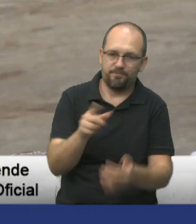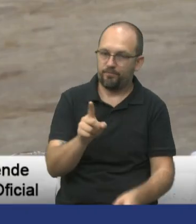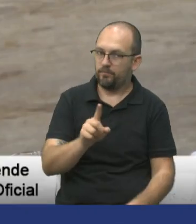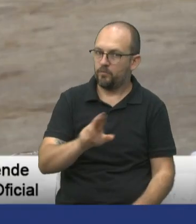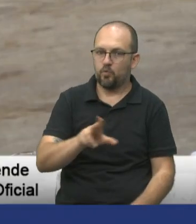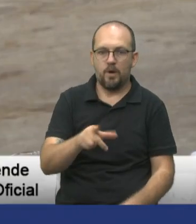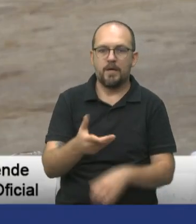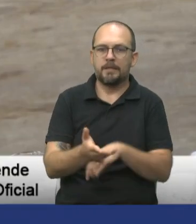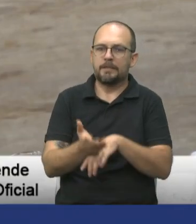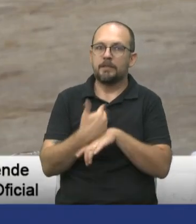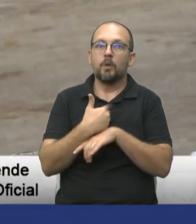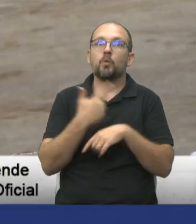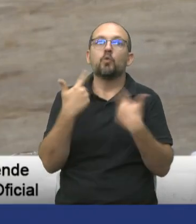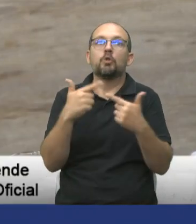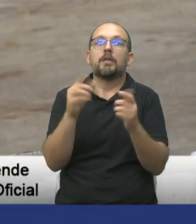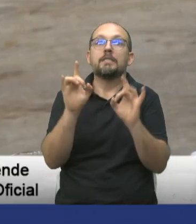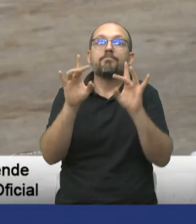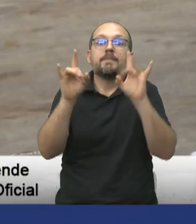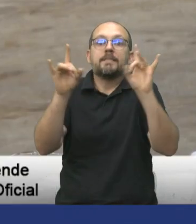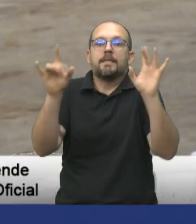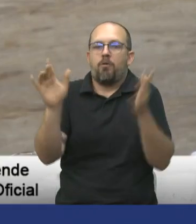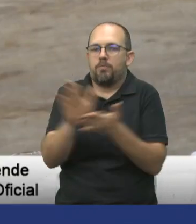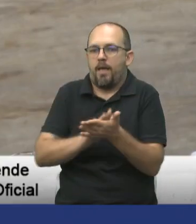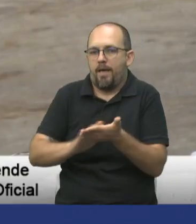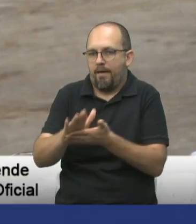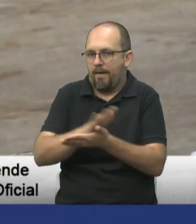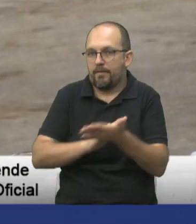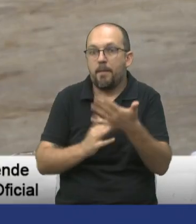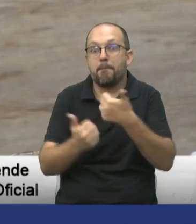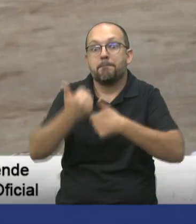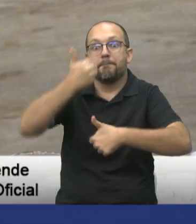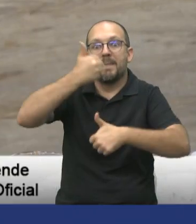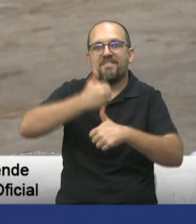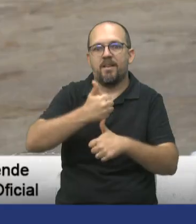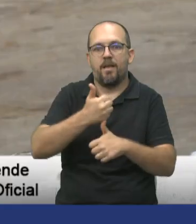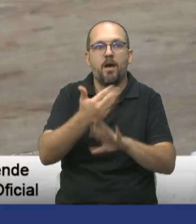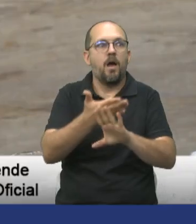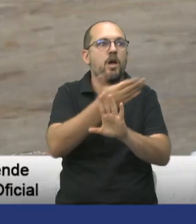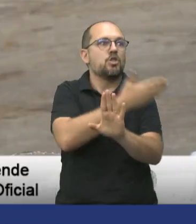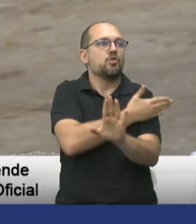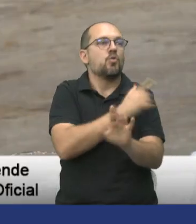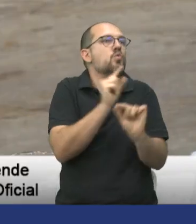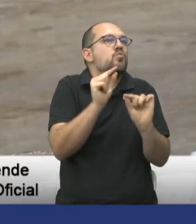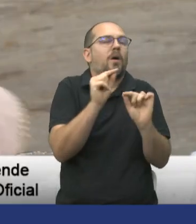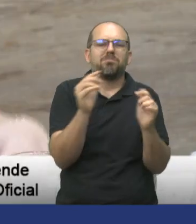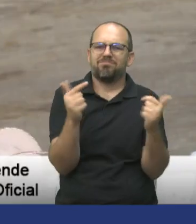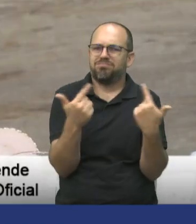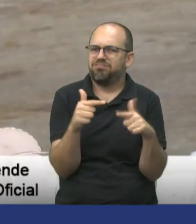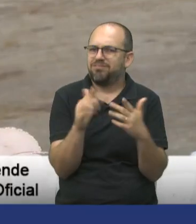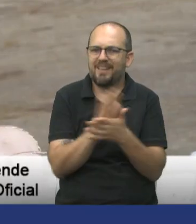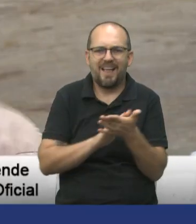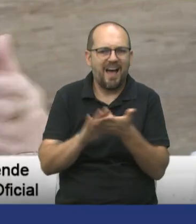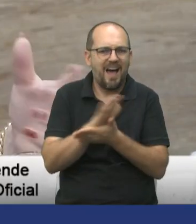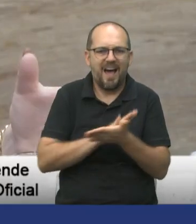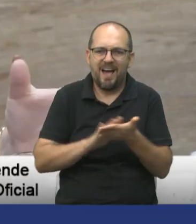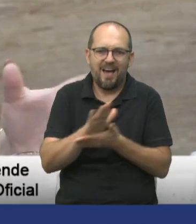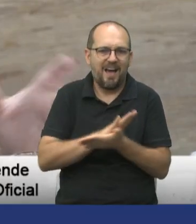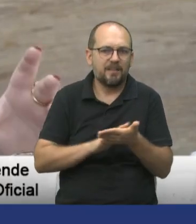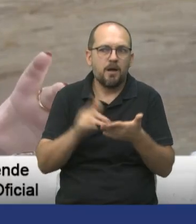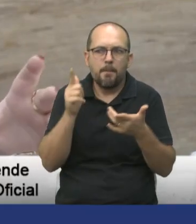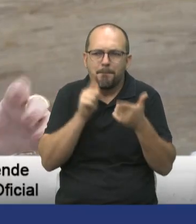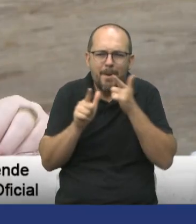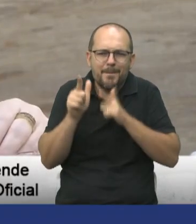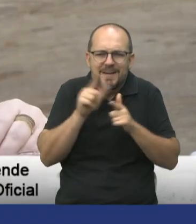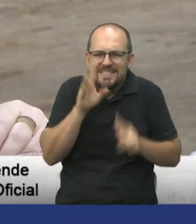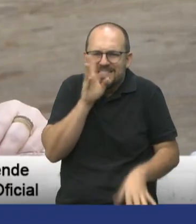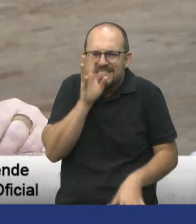condição especial, algum privilégio muito marcante para poder alcançar alguma coisa.